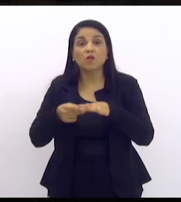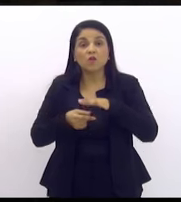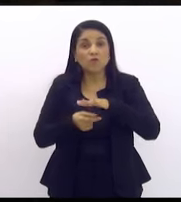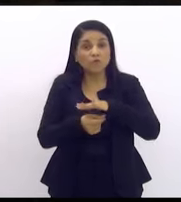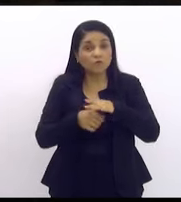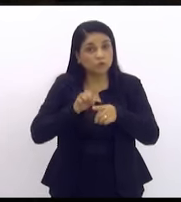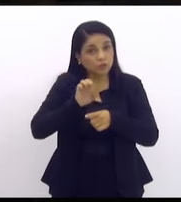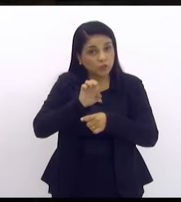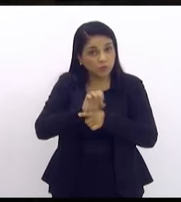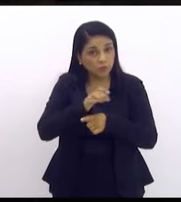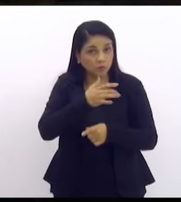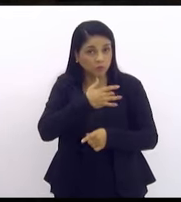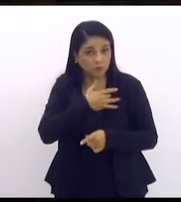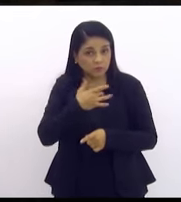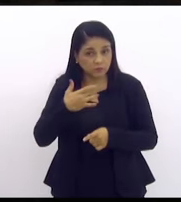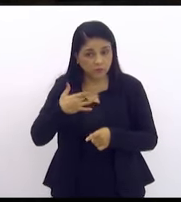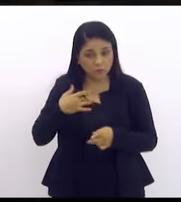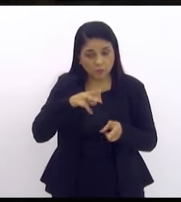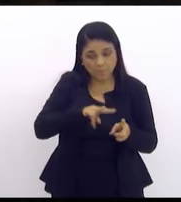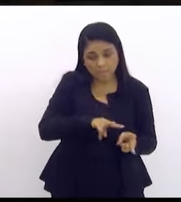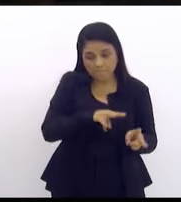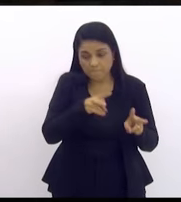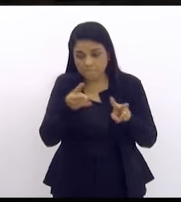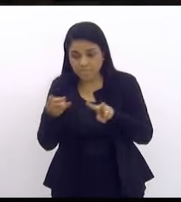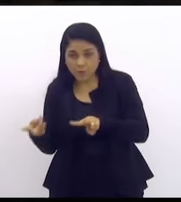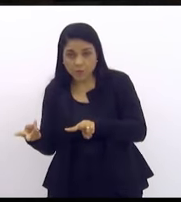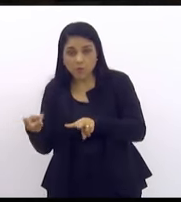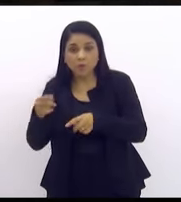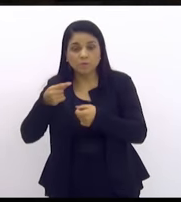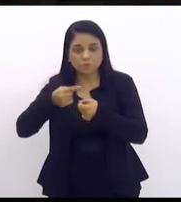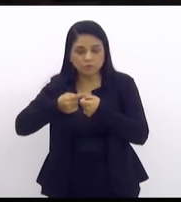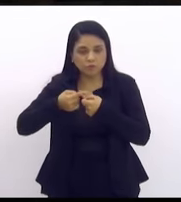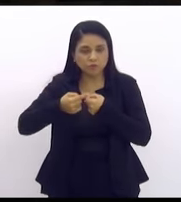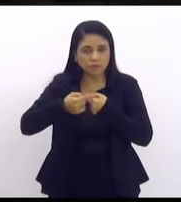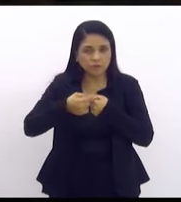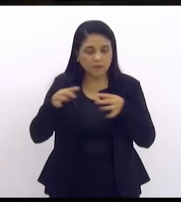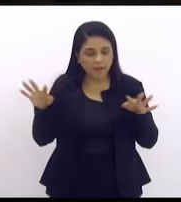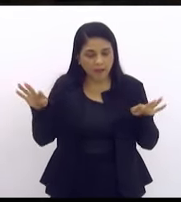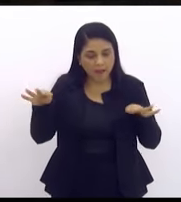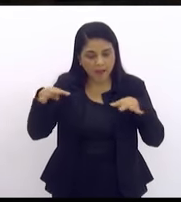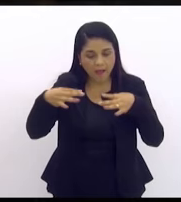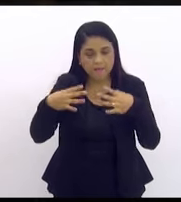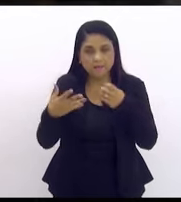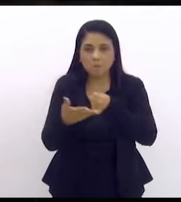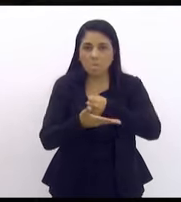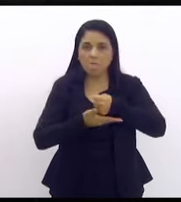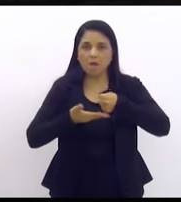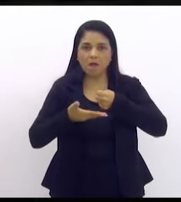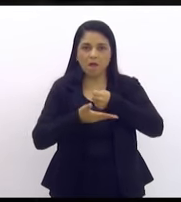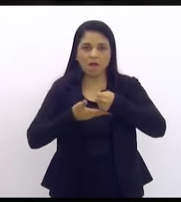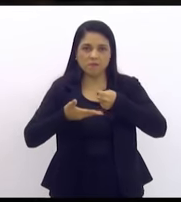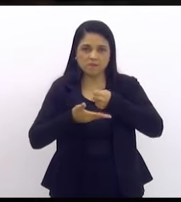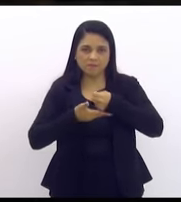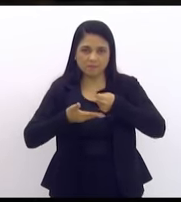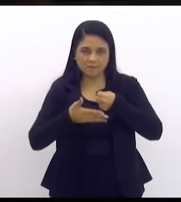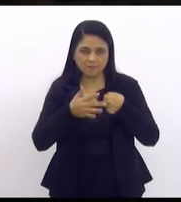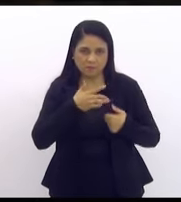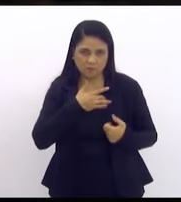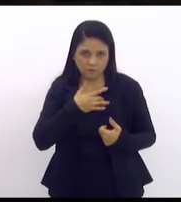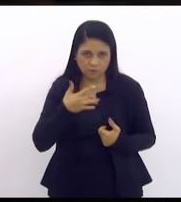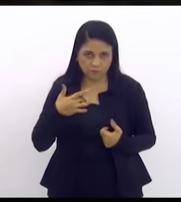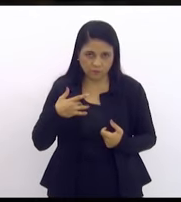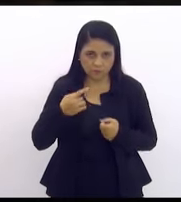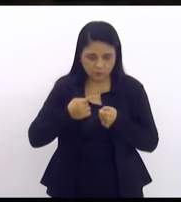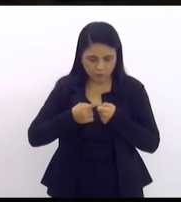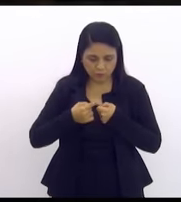os municípios que fazem a questão da atenção básica nos seus municípios. É papel